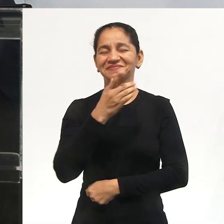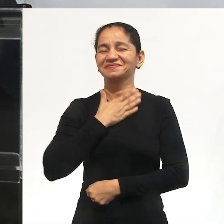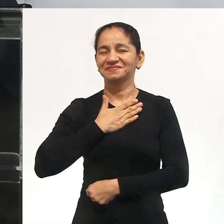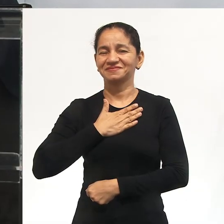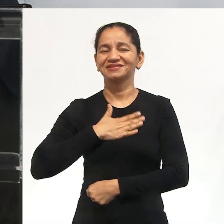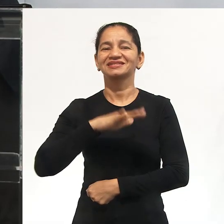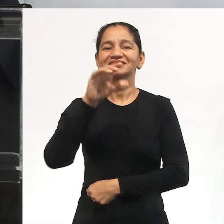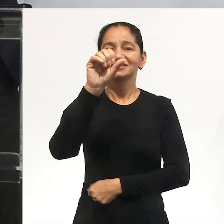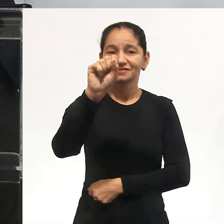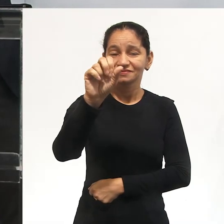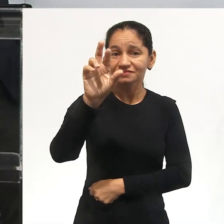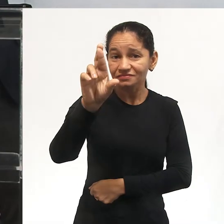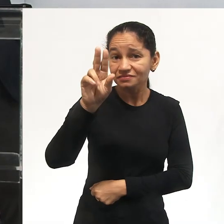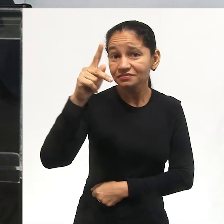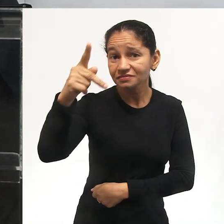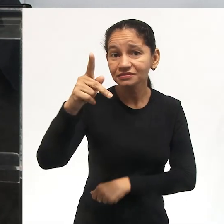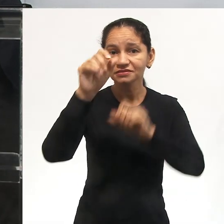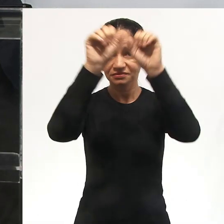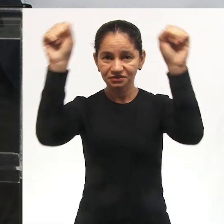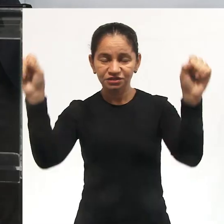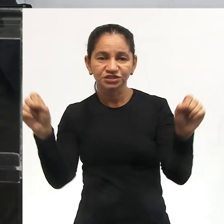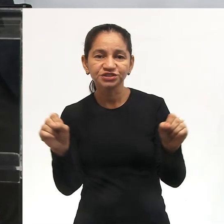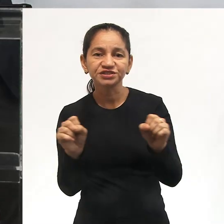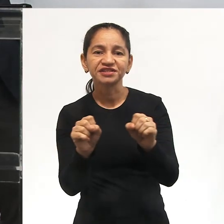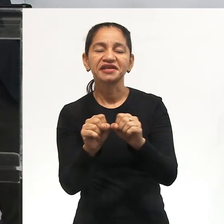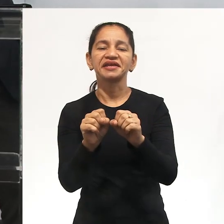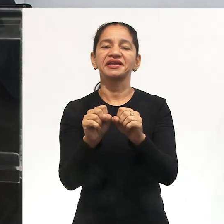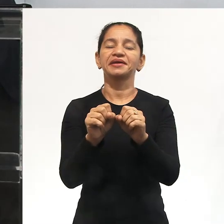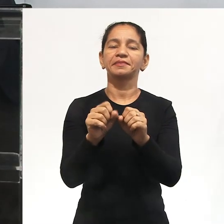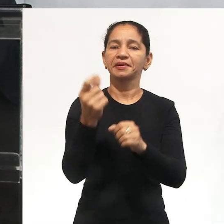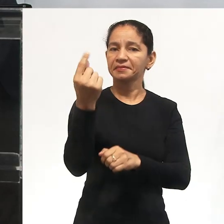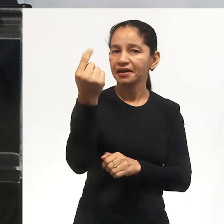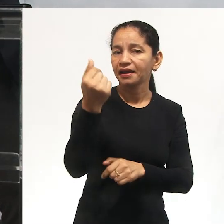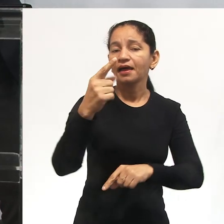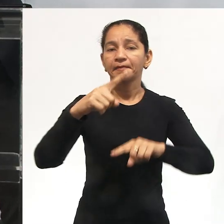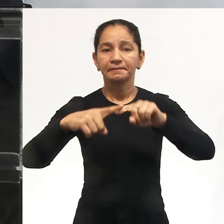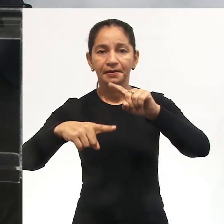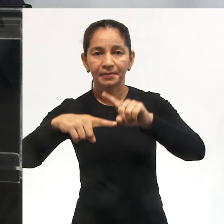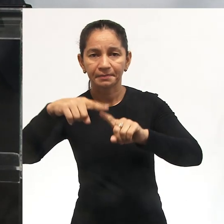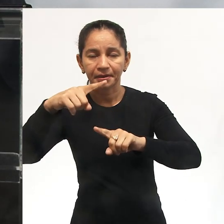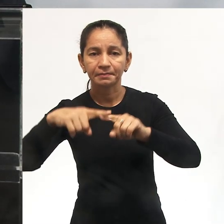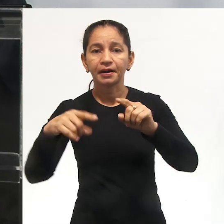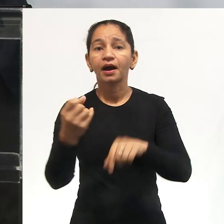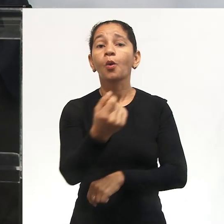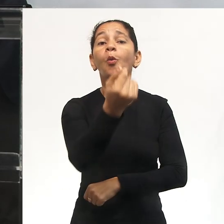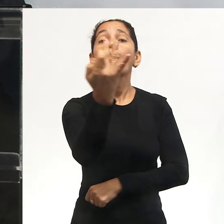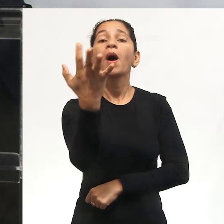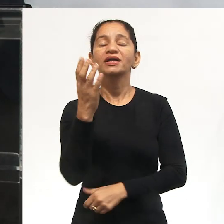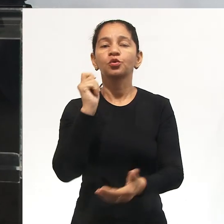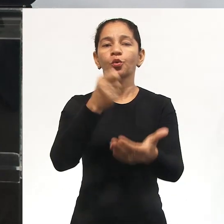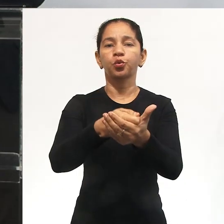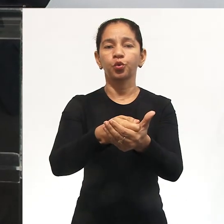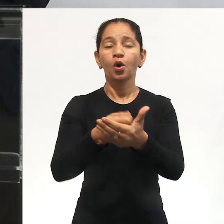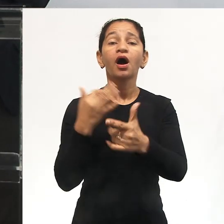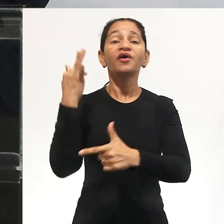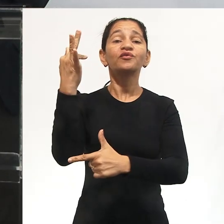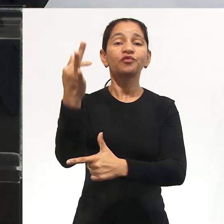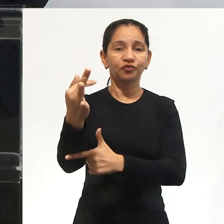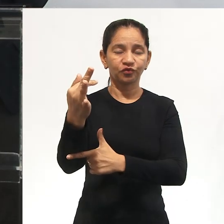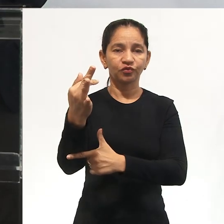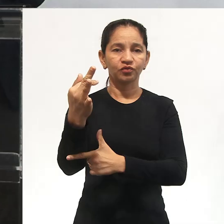ele venceu, vai entregar aquele objeto naquela quantidade em demanda futura e registro